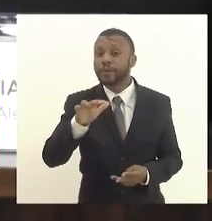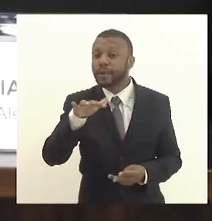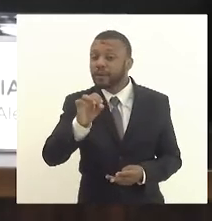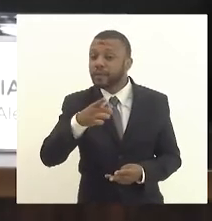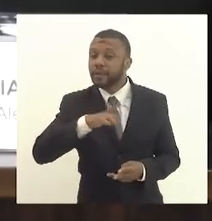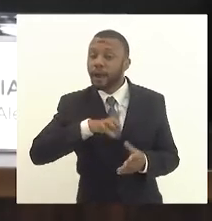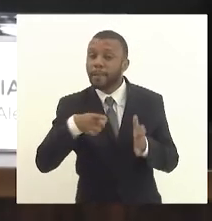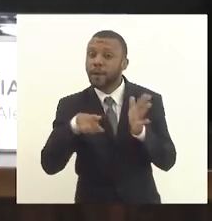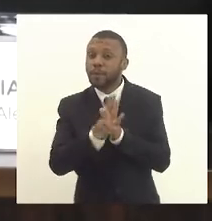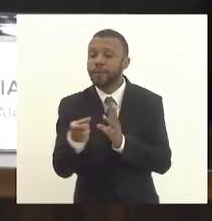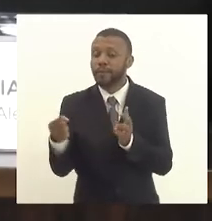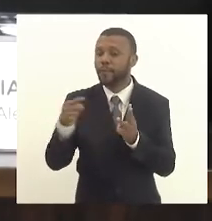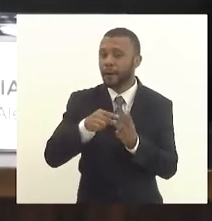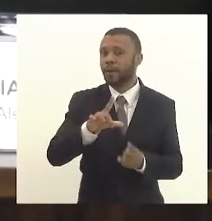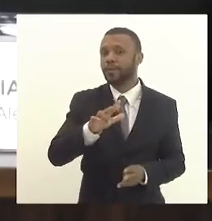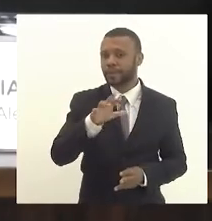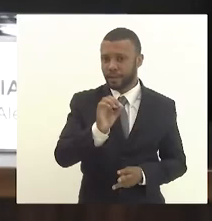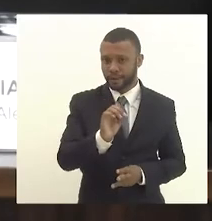palavra, Ricardo Fernandes, por favor.